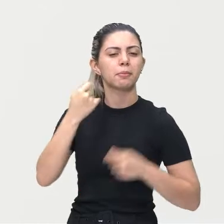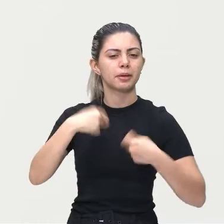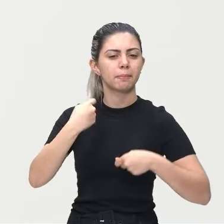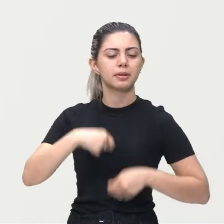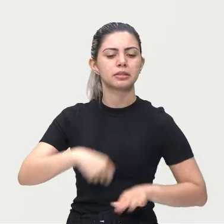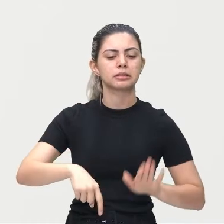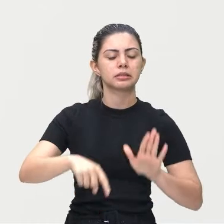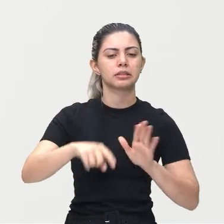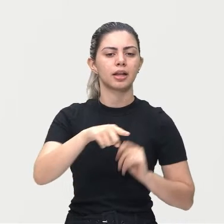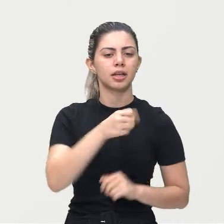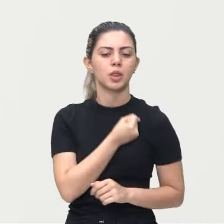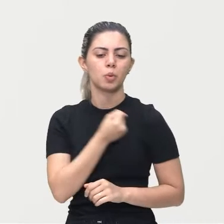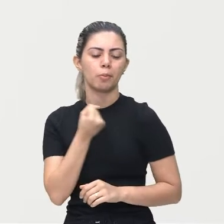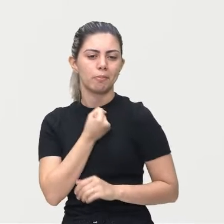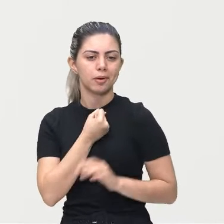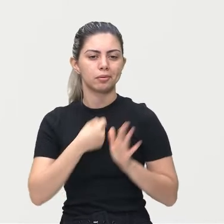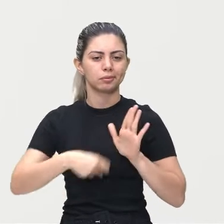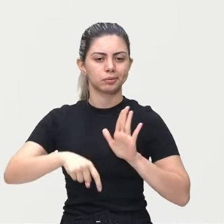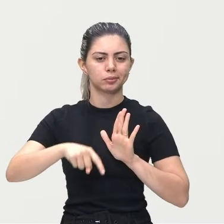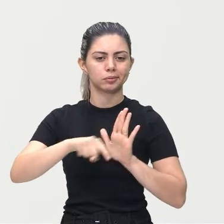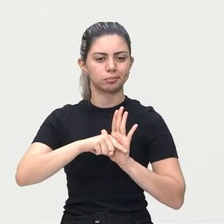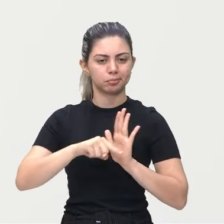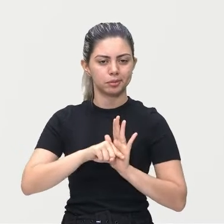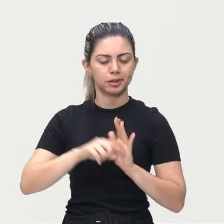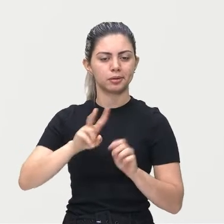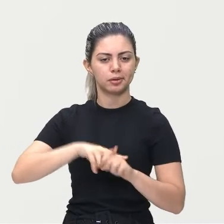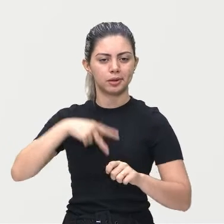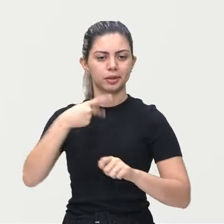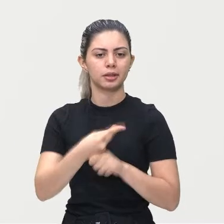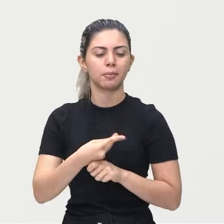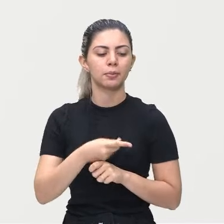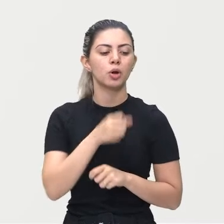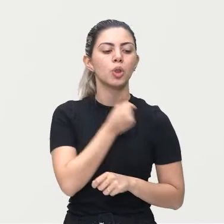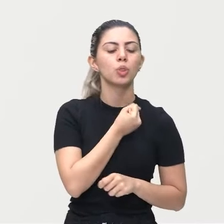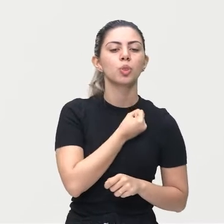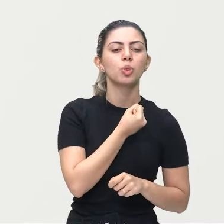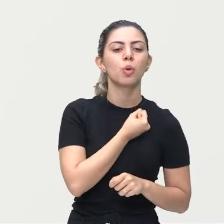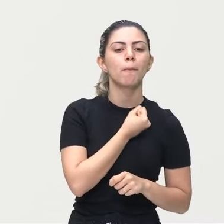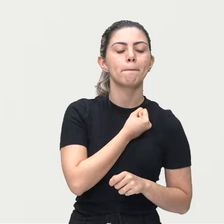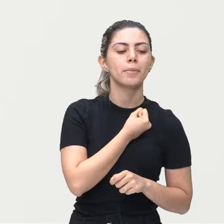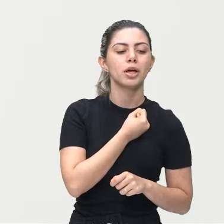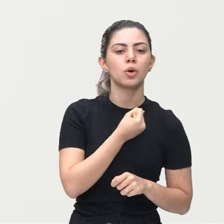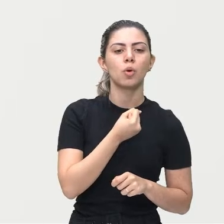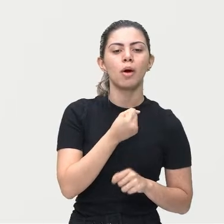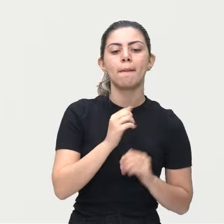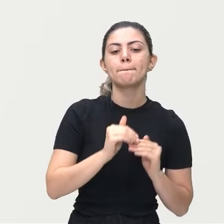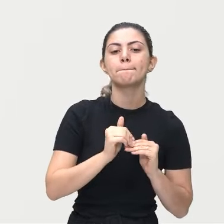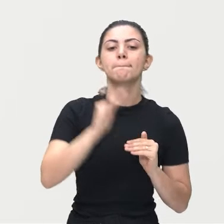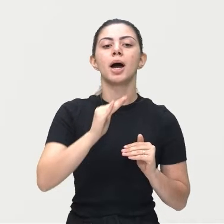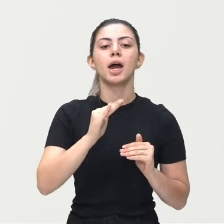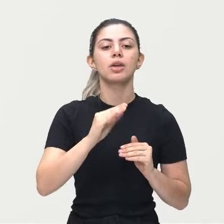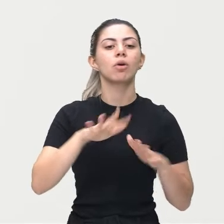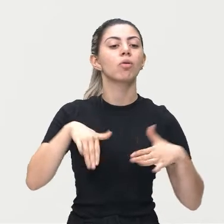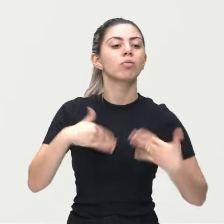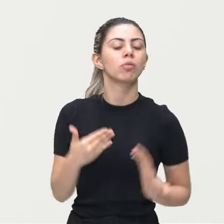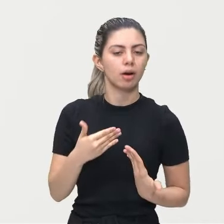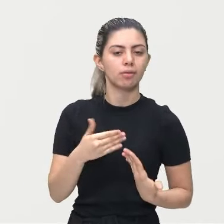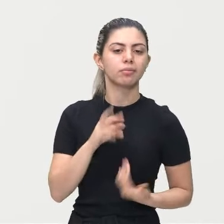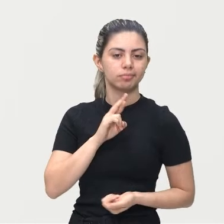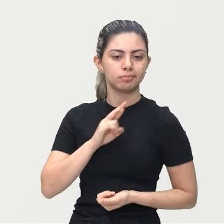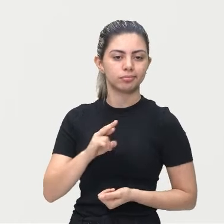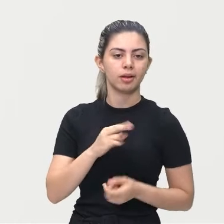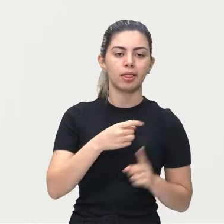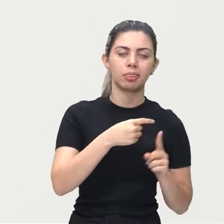esses números, né, e dar o sinal do maior número em valor absoluto ou